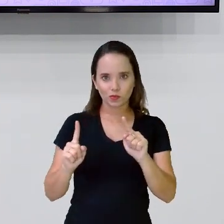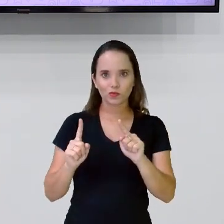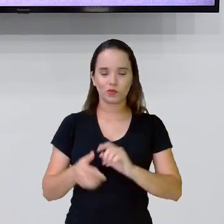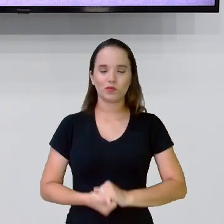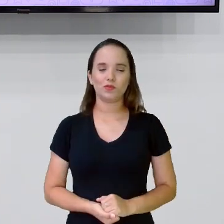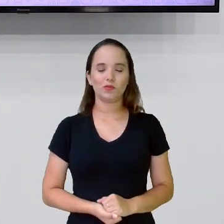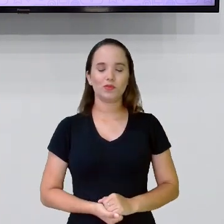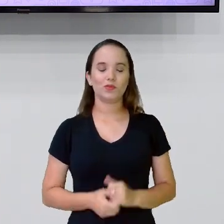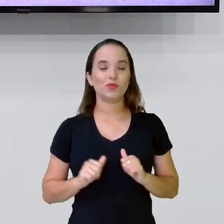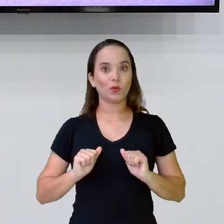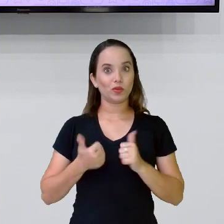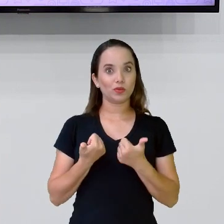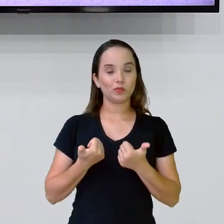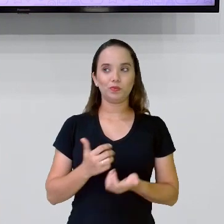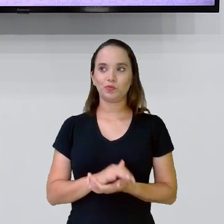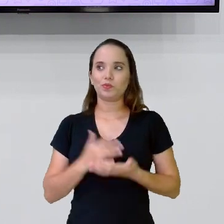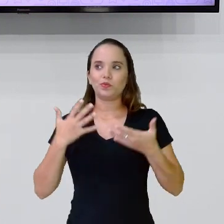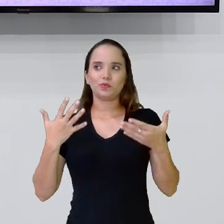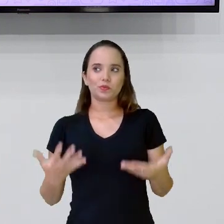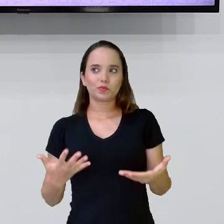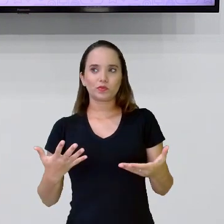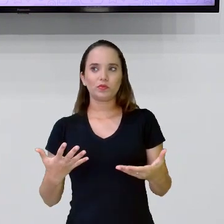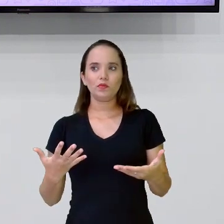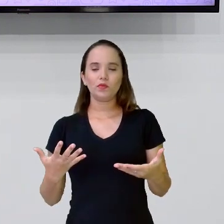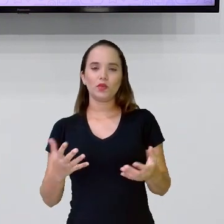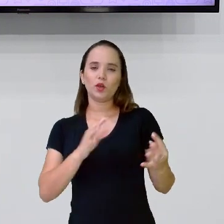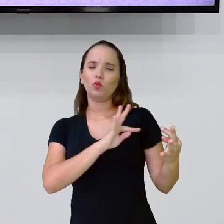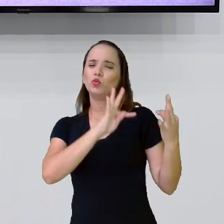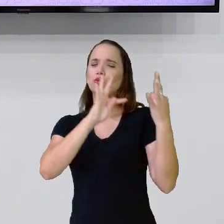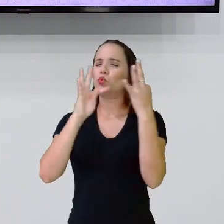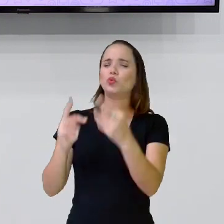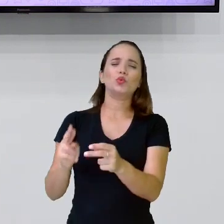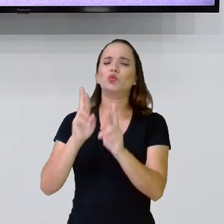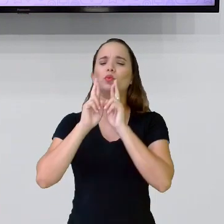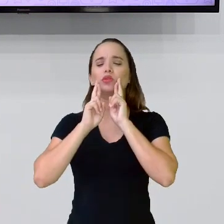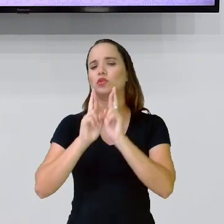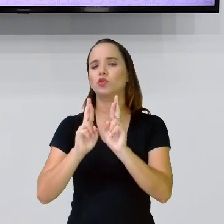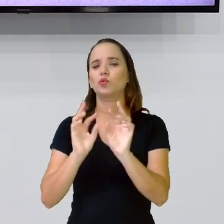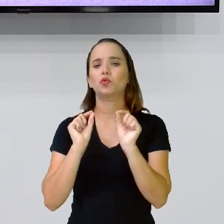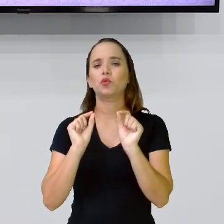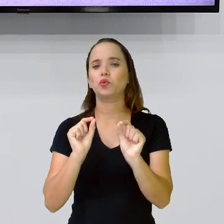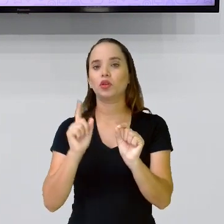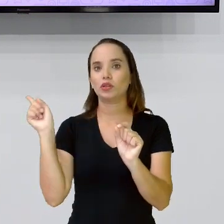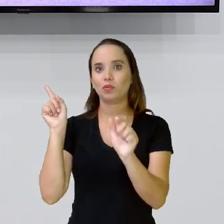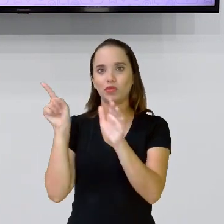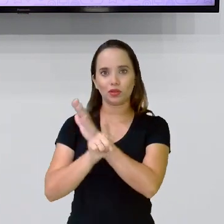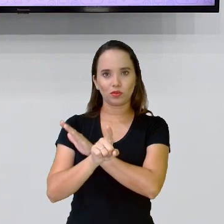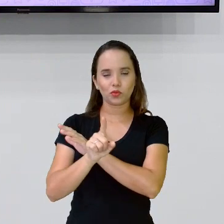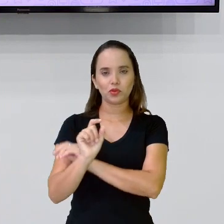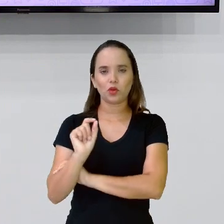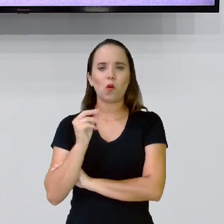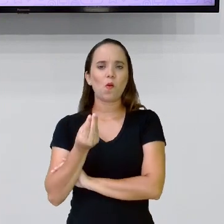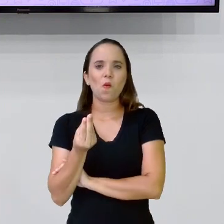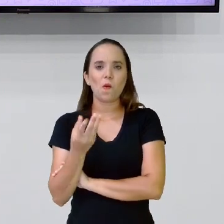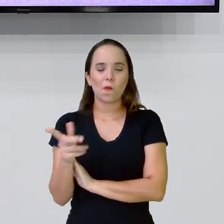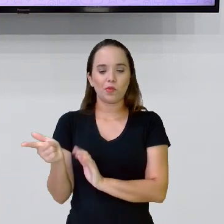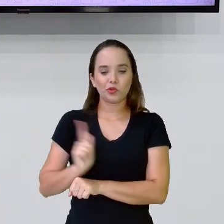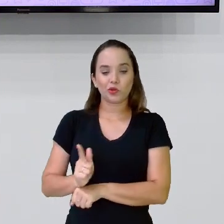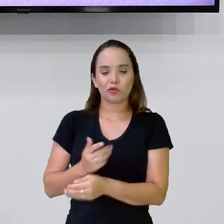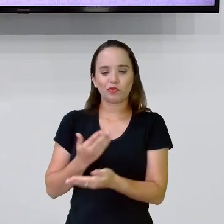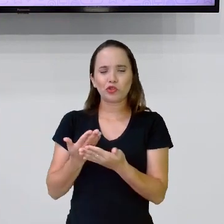esquimós. Ok? Então, tudo isso foi para responder essa pergunta, né? O que a geografia estuda? No caso